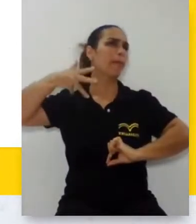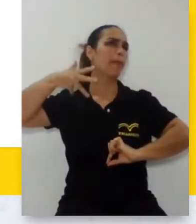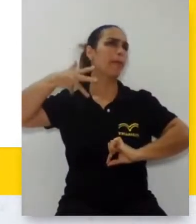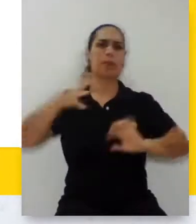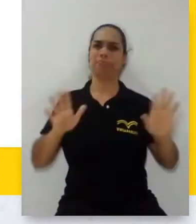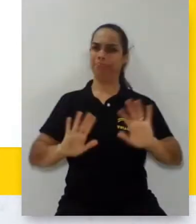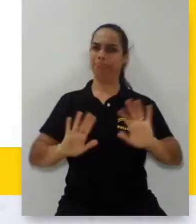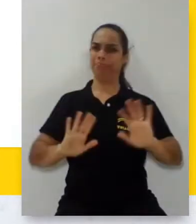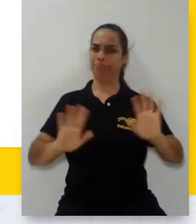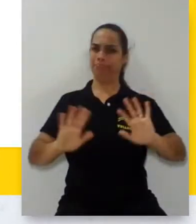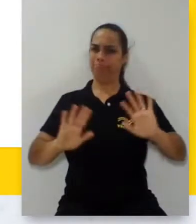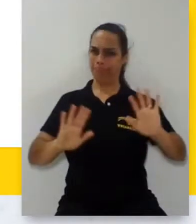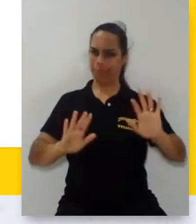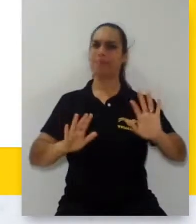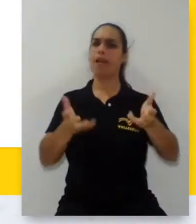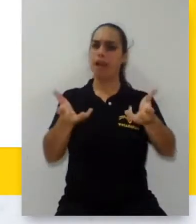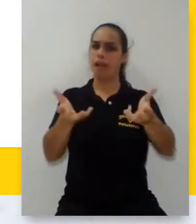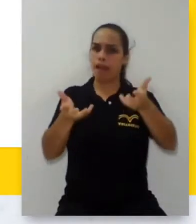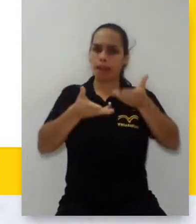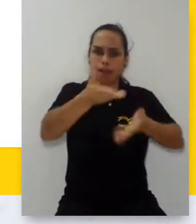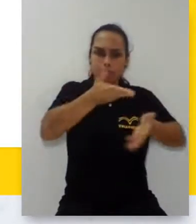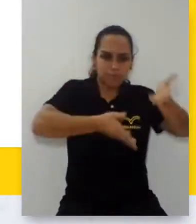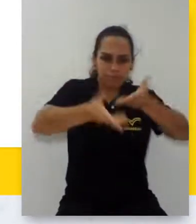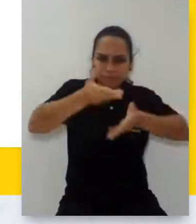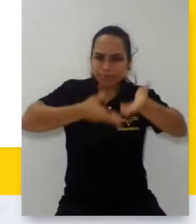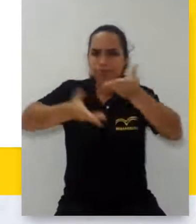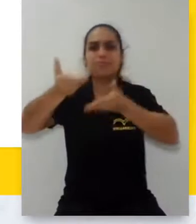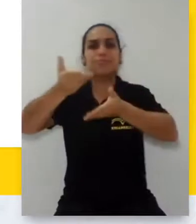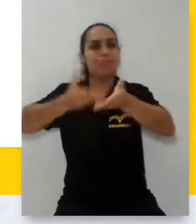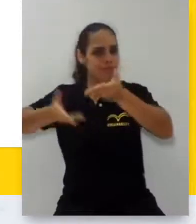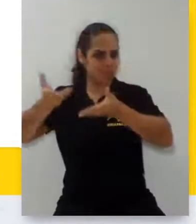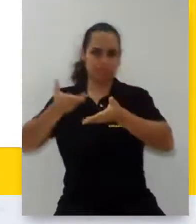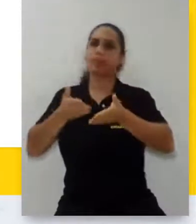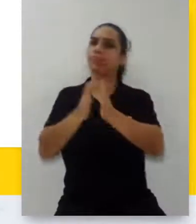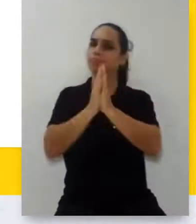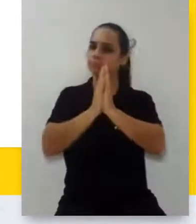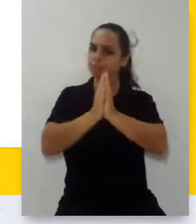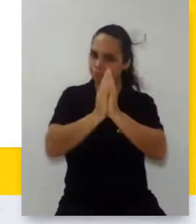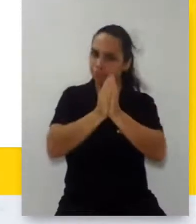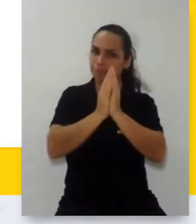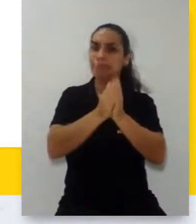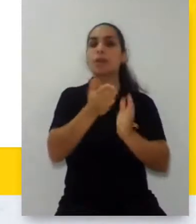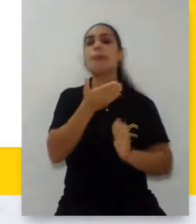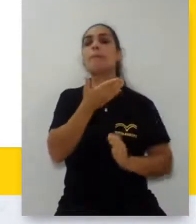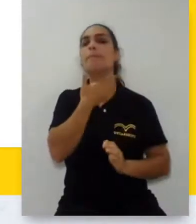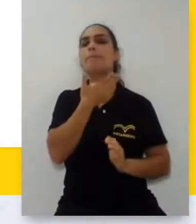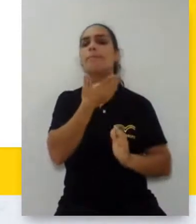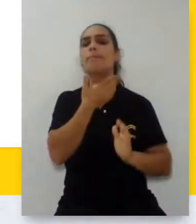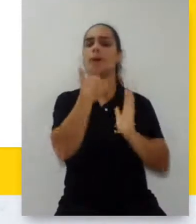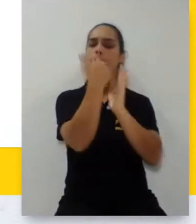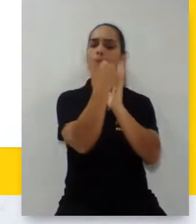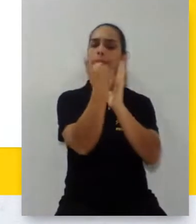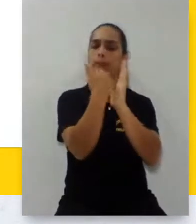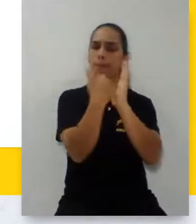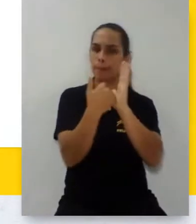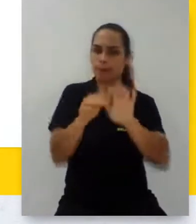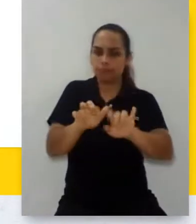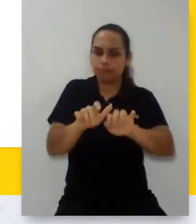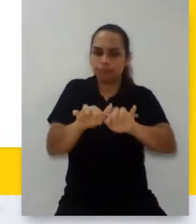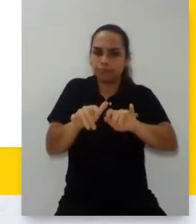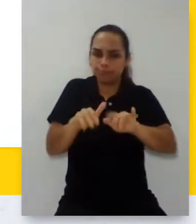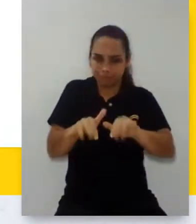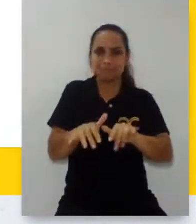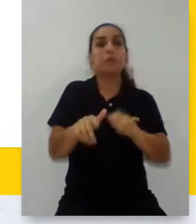comentários no chat, procurem lá interagir, que à medida do possível nós vamos buscar responder as perguntas que